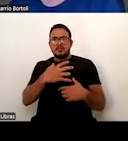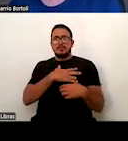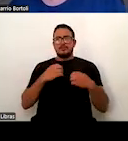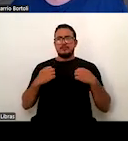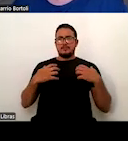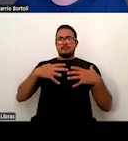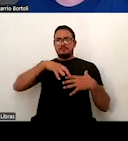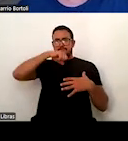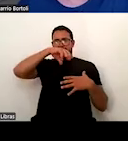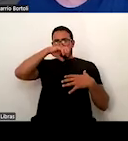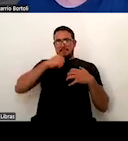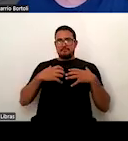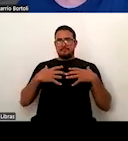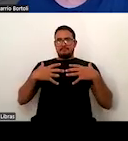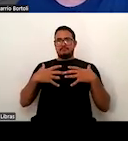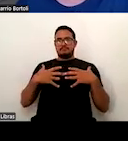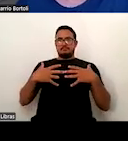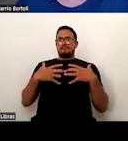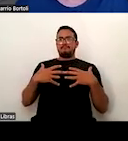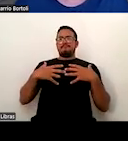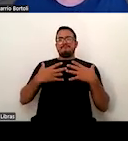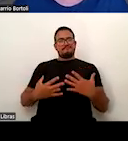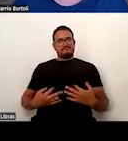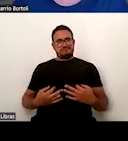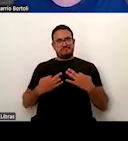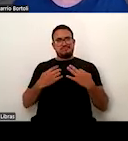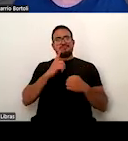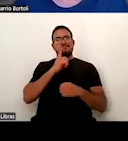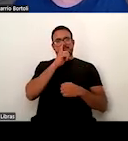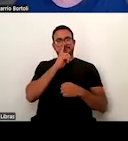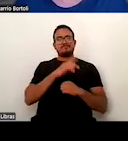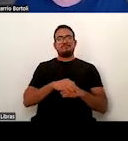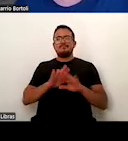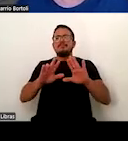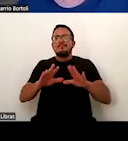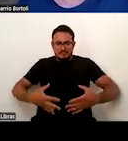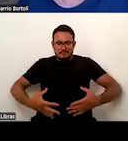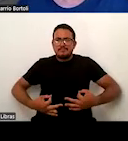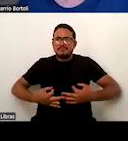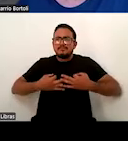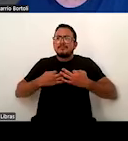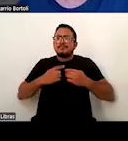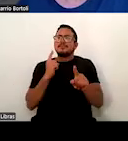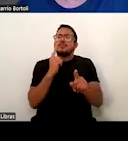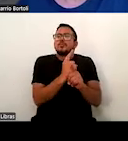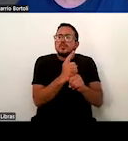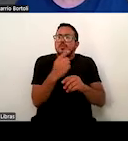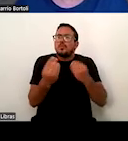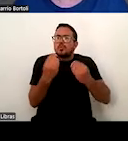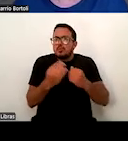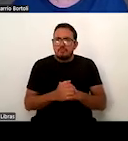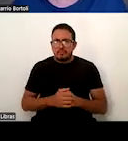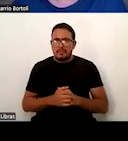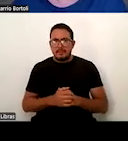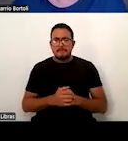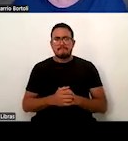Tá? E quais são os sintomas do câncer? Geralmente, quando ele está na fase inicial, o paciente não tem nenhum tipo de